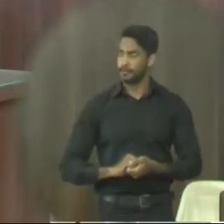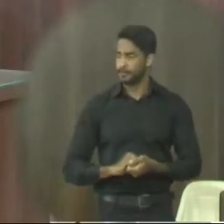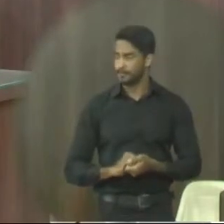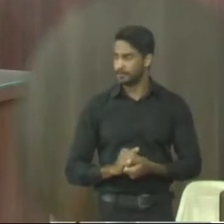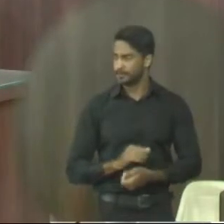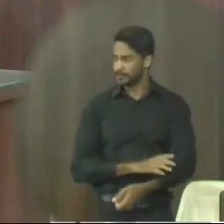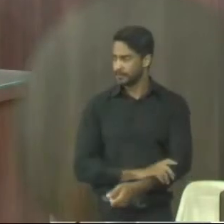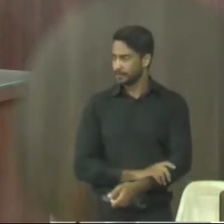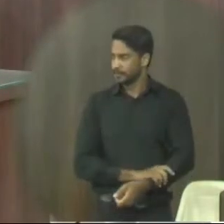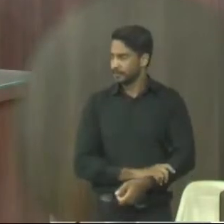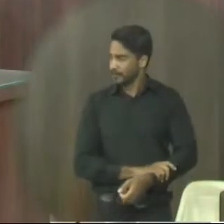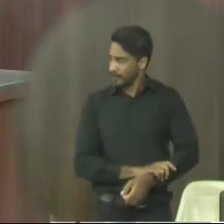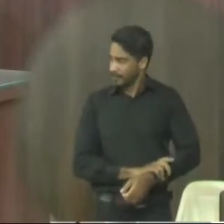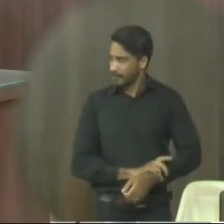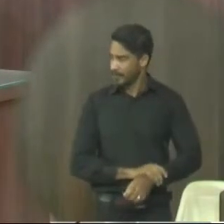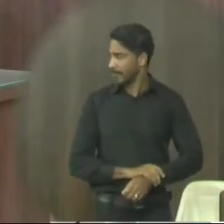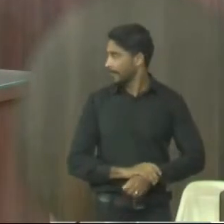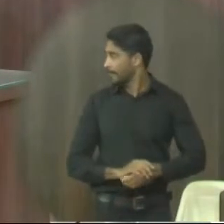Leu.